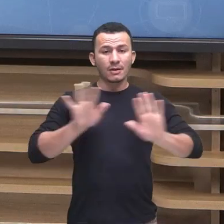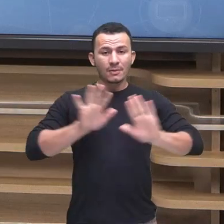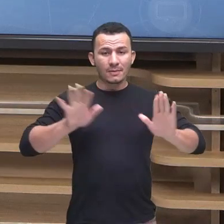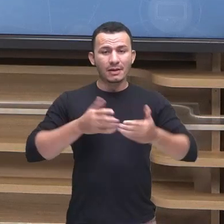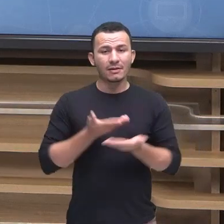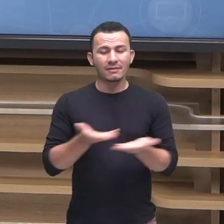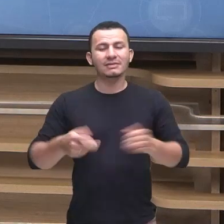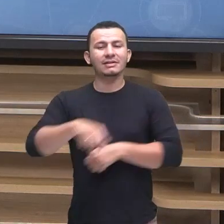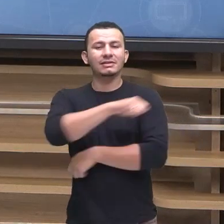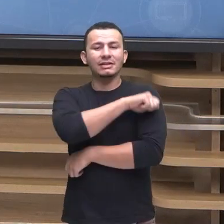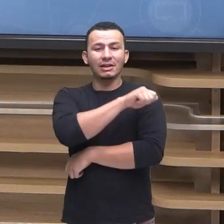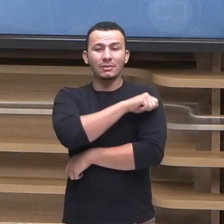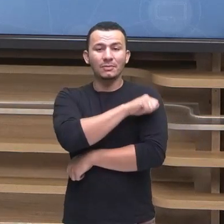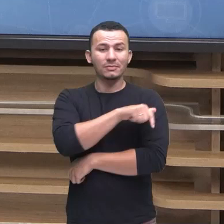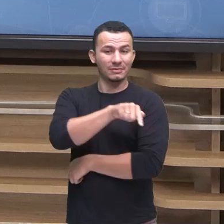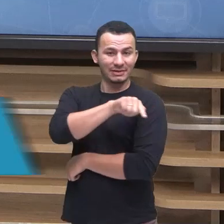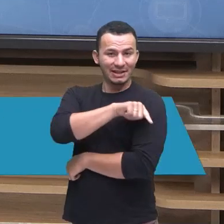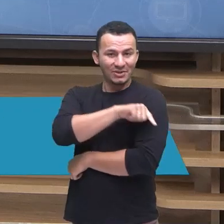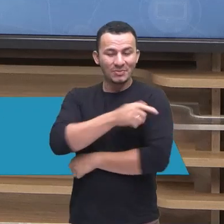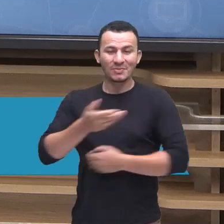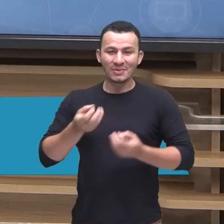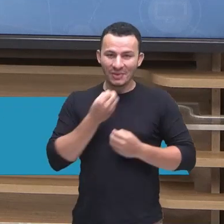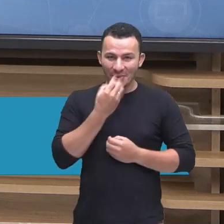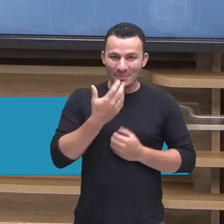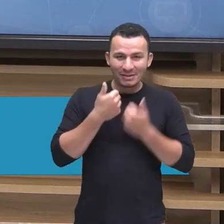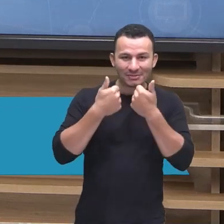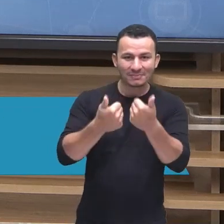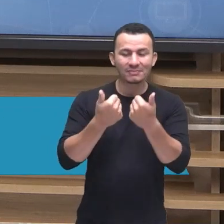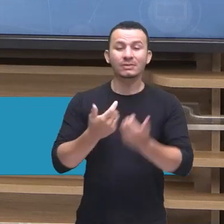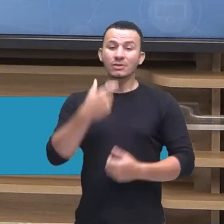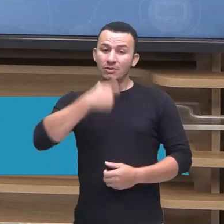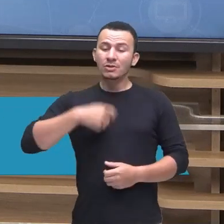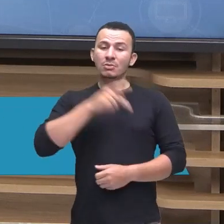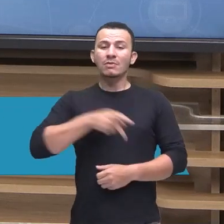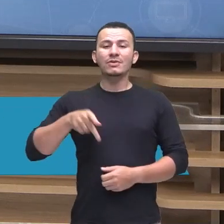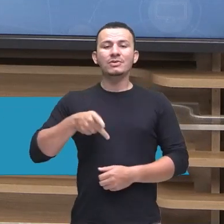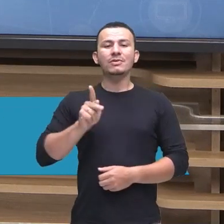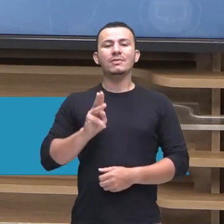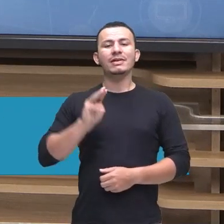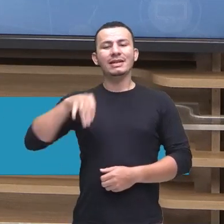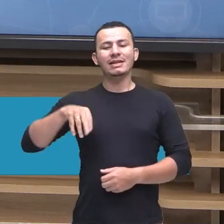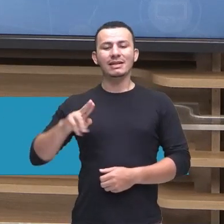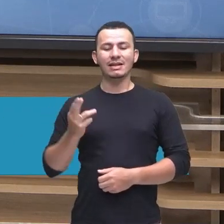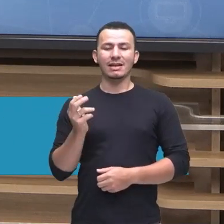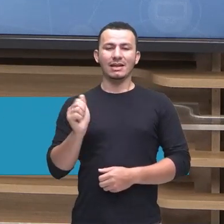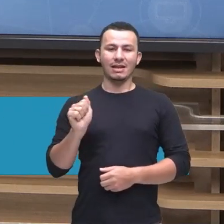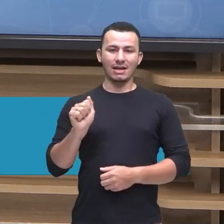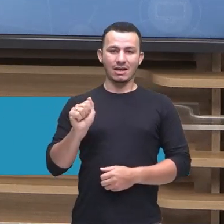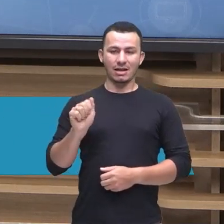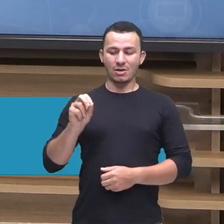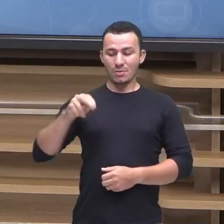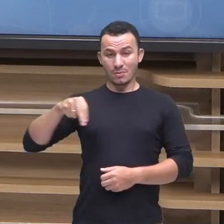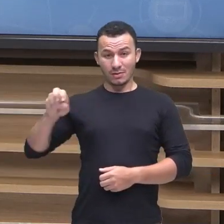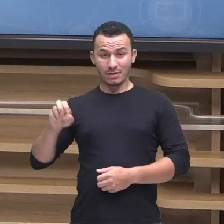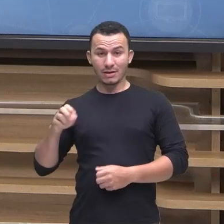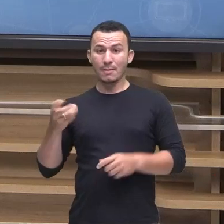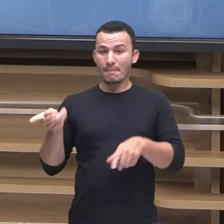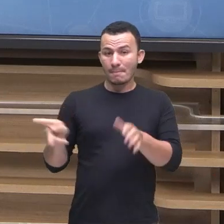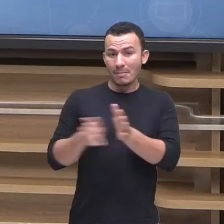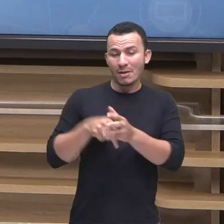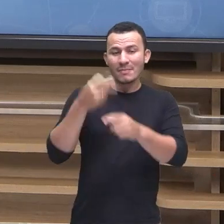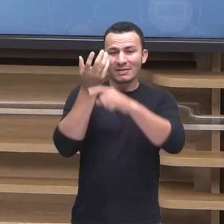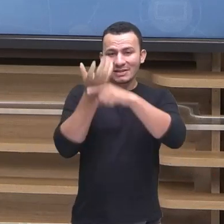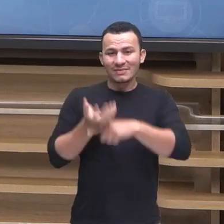Olá, alunos do 7º ano, tudo bem? Eu sou o professor Kim Raoni, de Educação Física, e agora nós vamos começar o